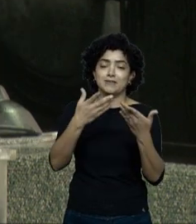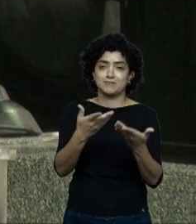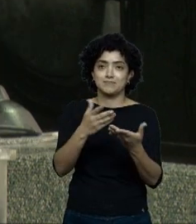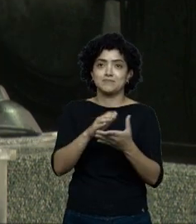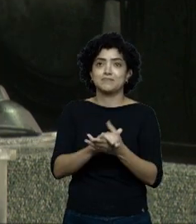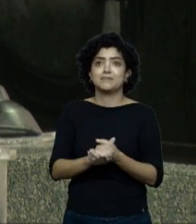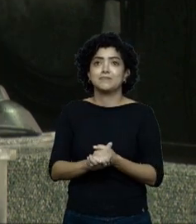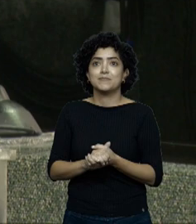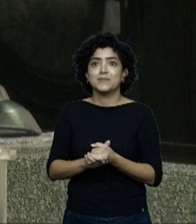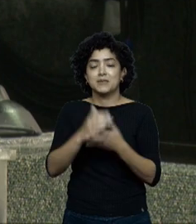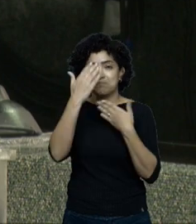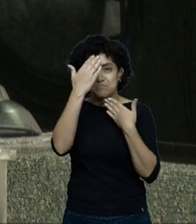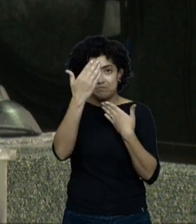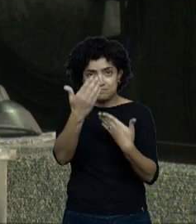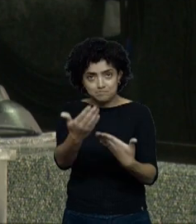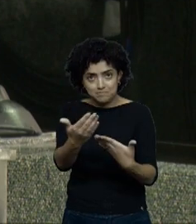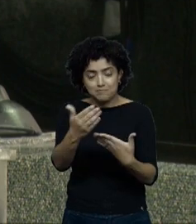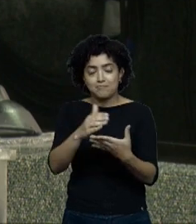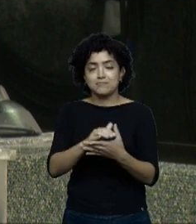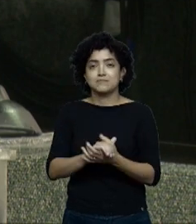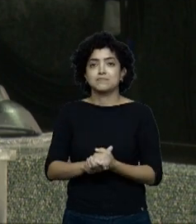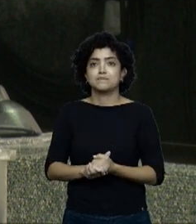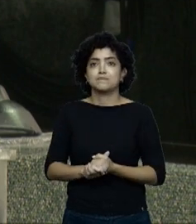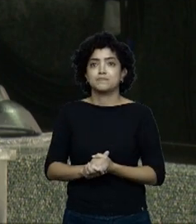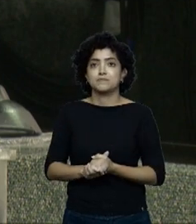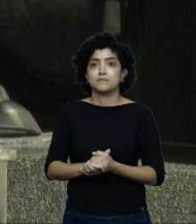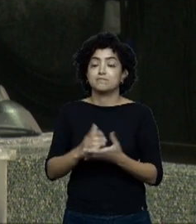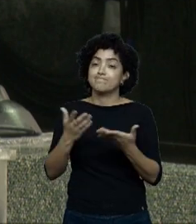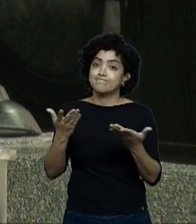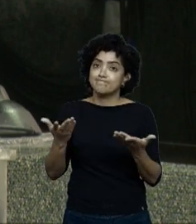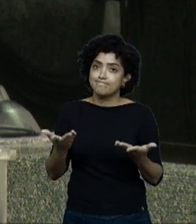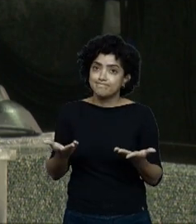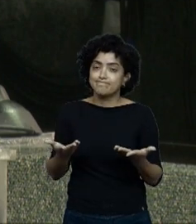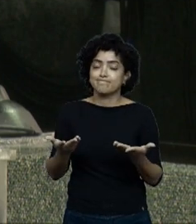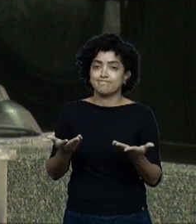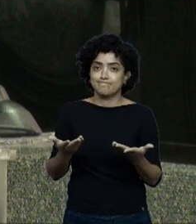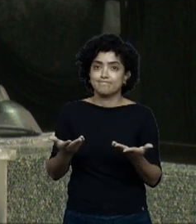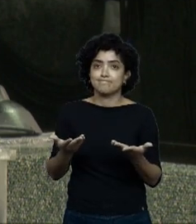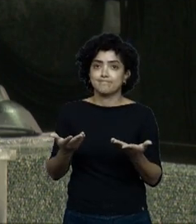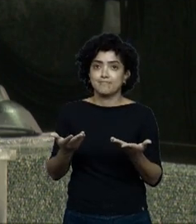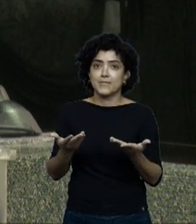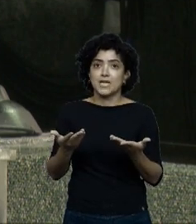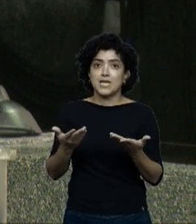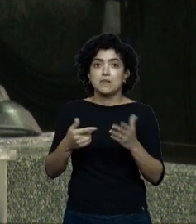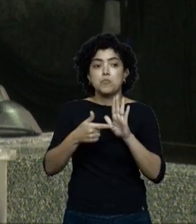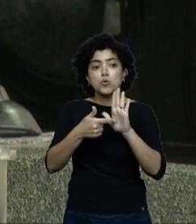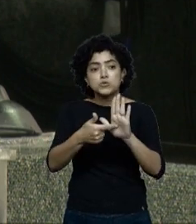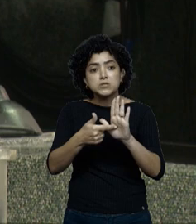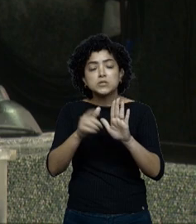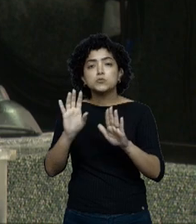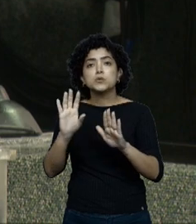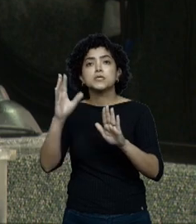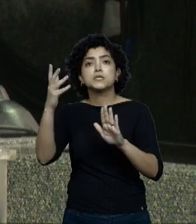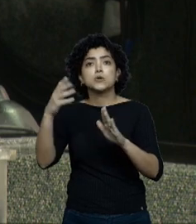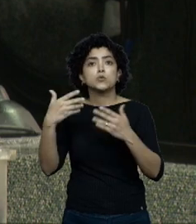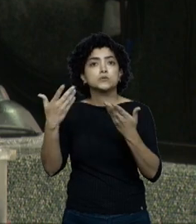pessoal obrigado por terem vindo e só assim a gente colocando aquilo que está acontecendo